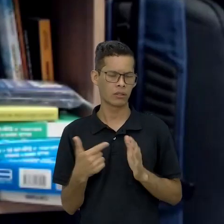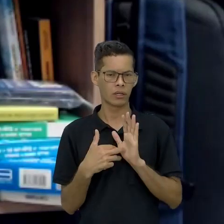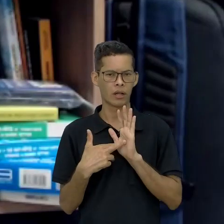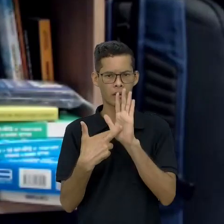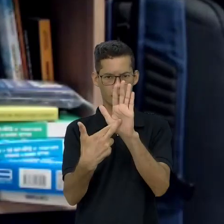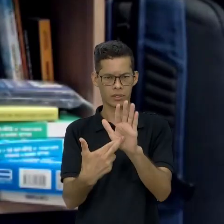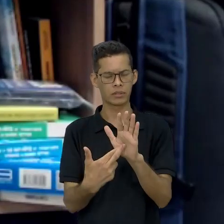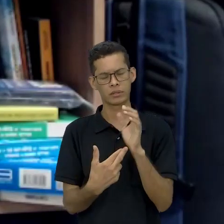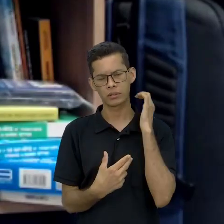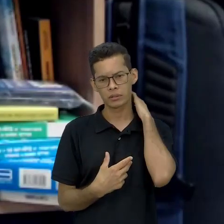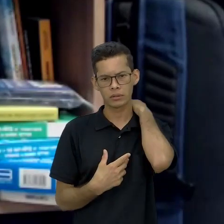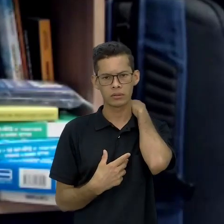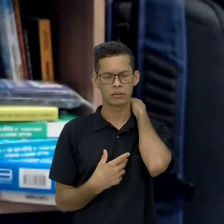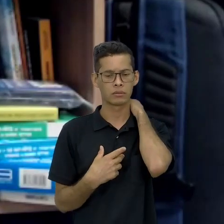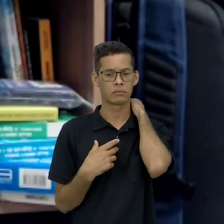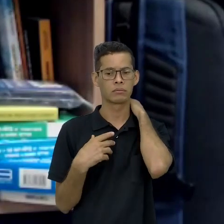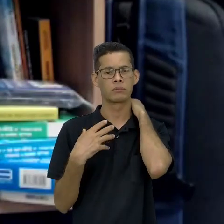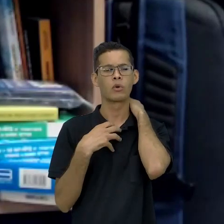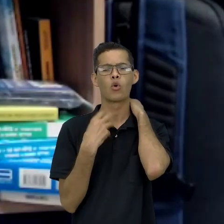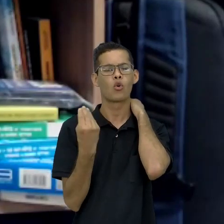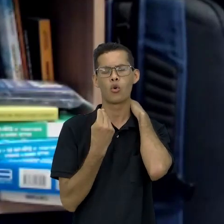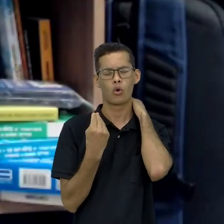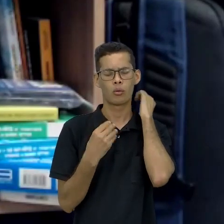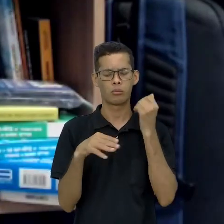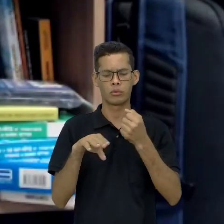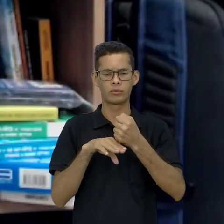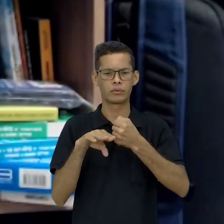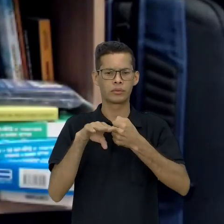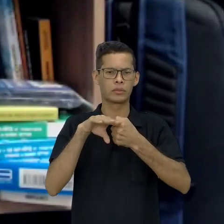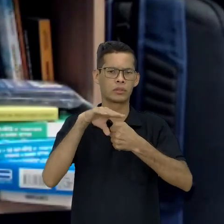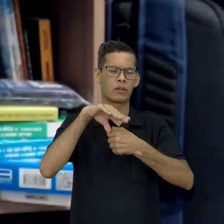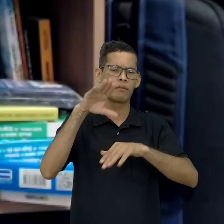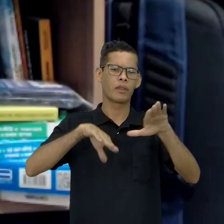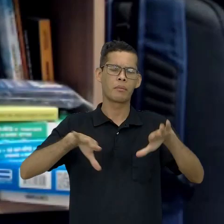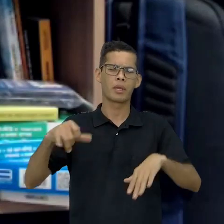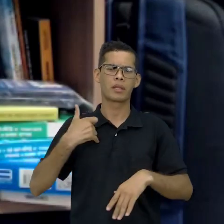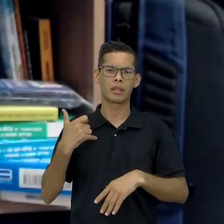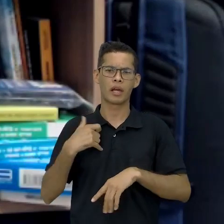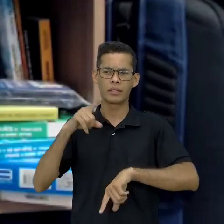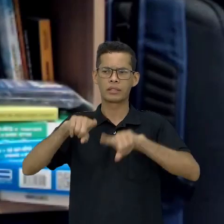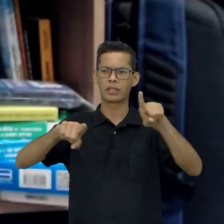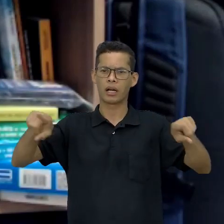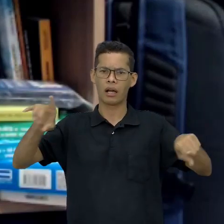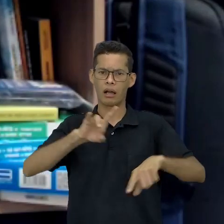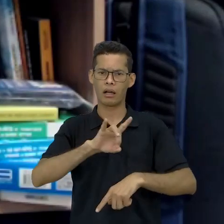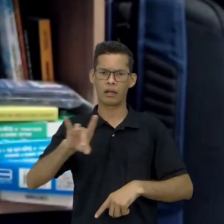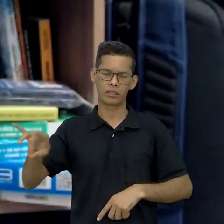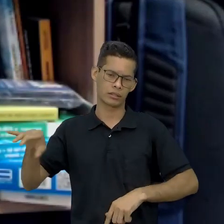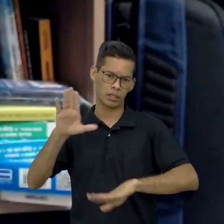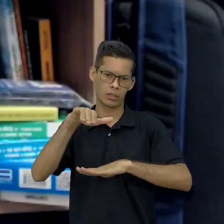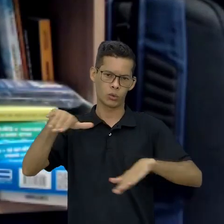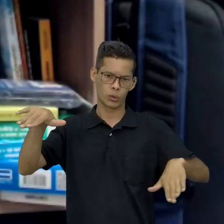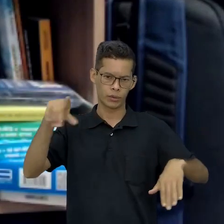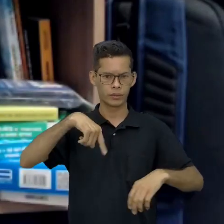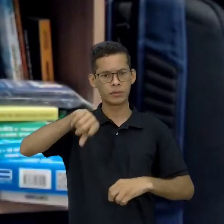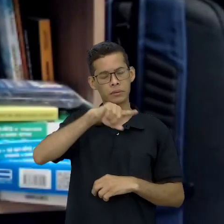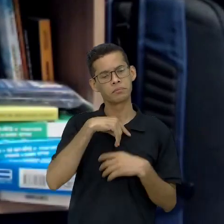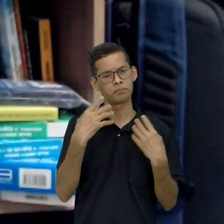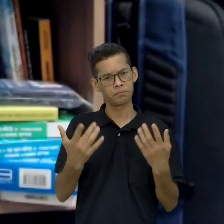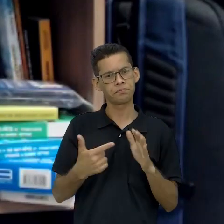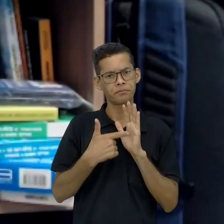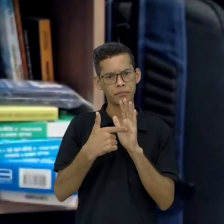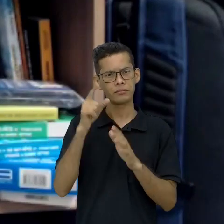conforme o nível e a idade de cada um dos nossos estudantes, né? Então, cabe ressaltar que